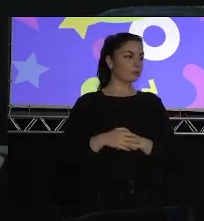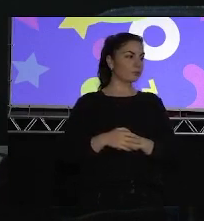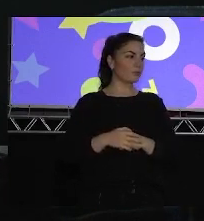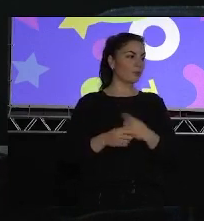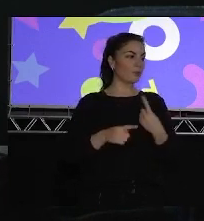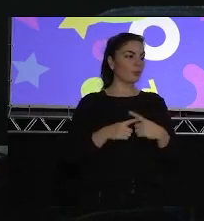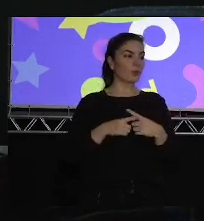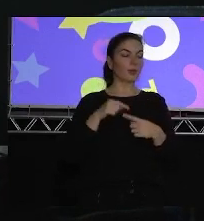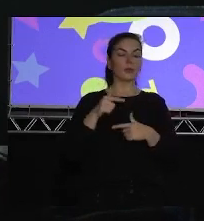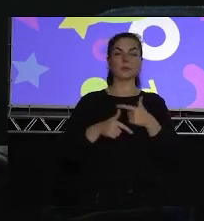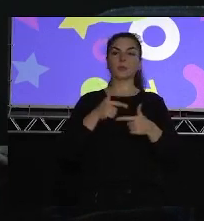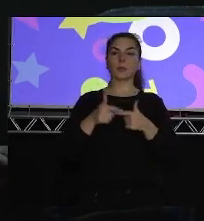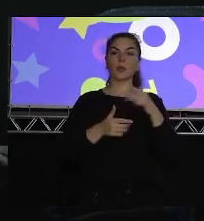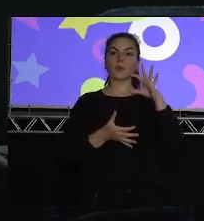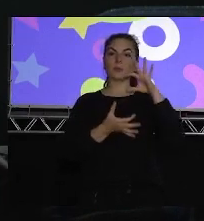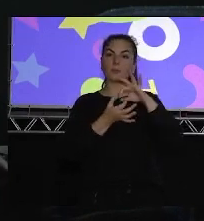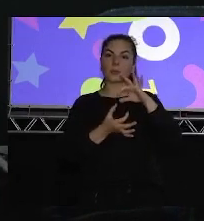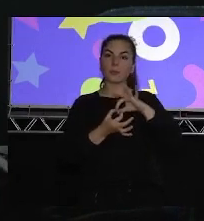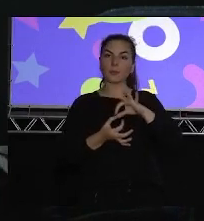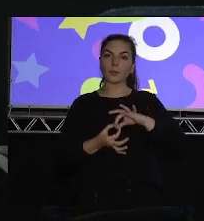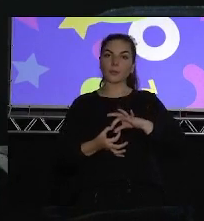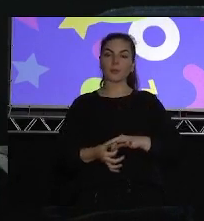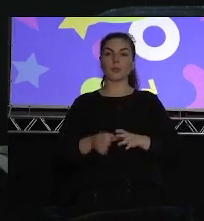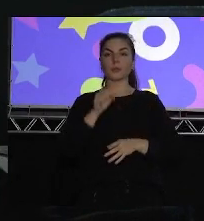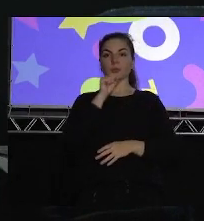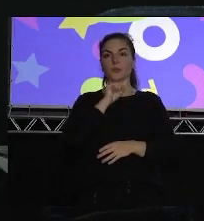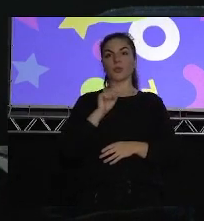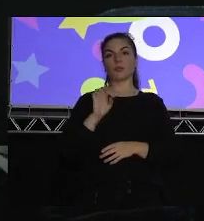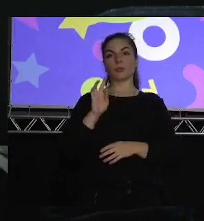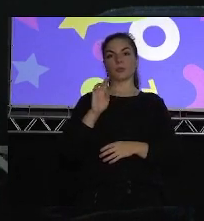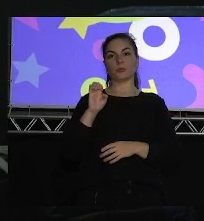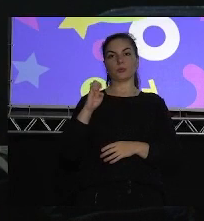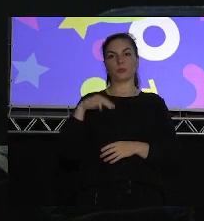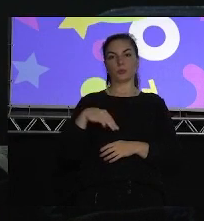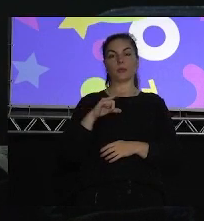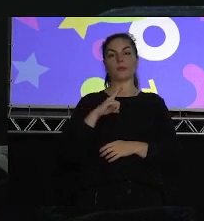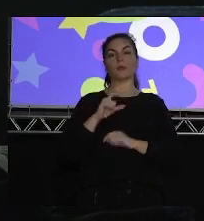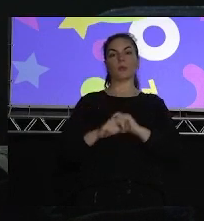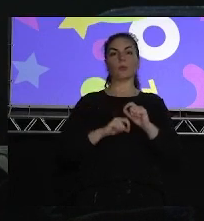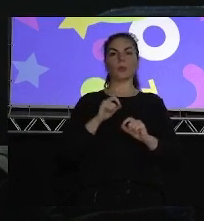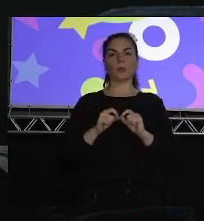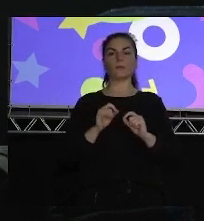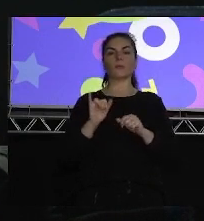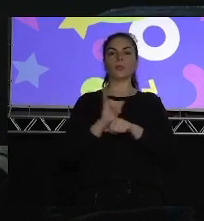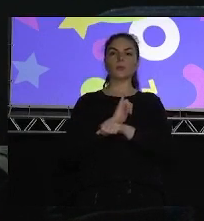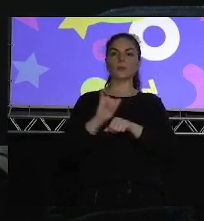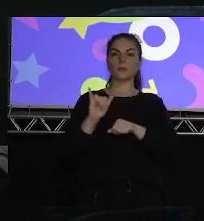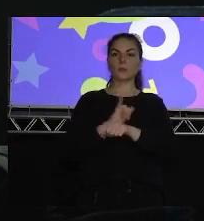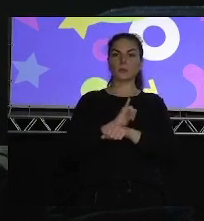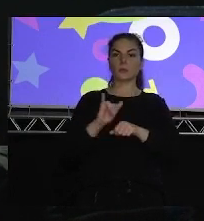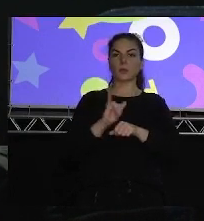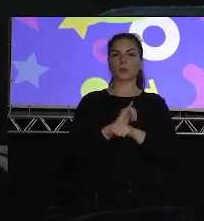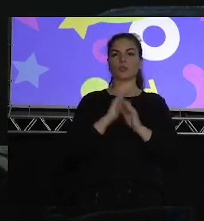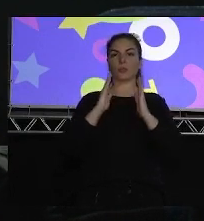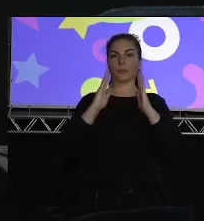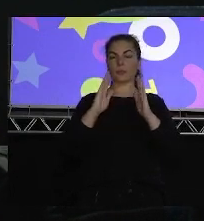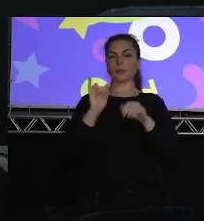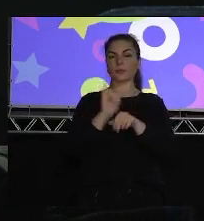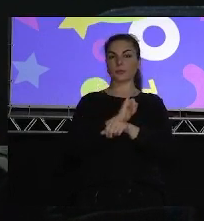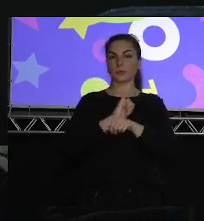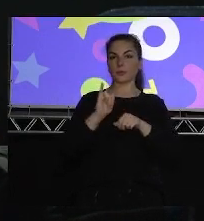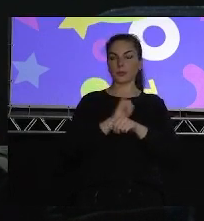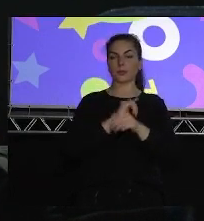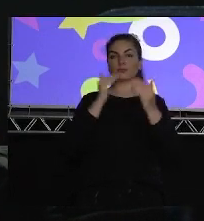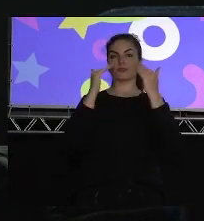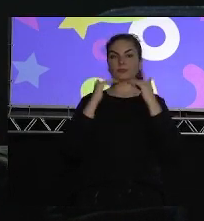Elas trabalham em alianças em torno de um Value Stream. E o nosso Value Stream ele é composto de estratégia, uma etapa estratégica,